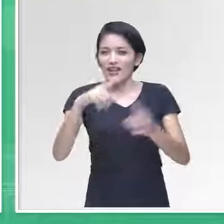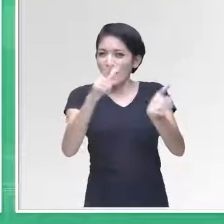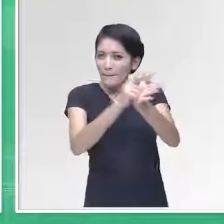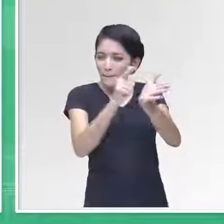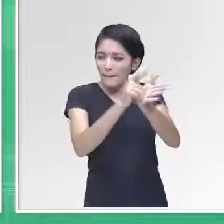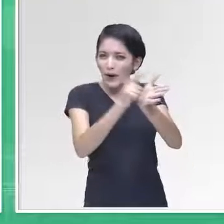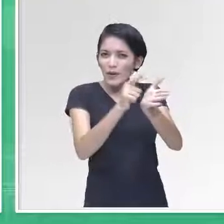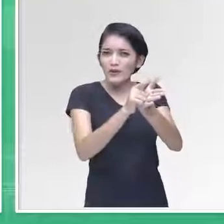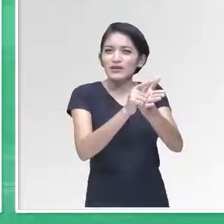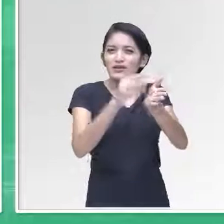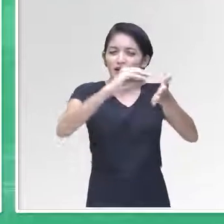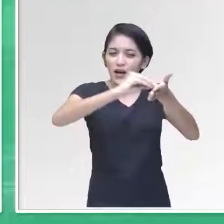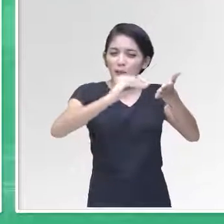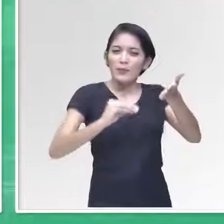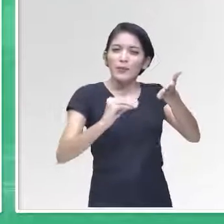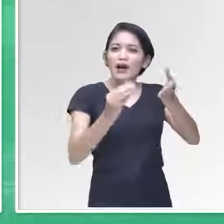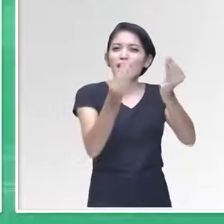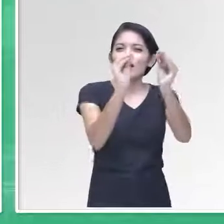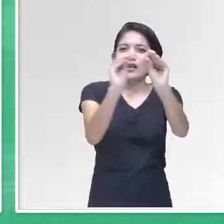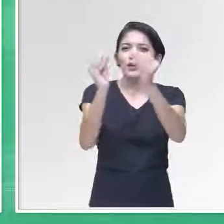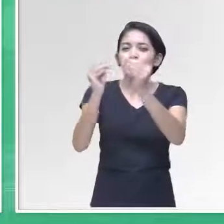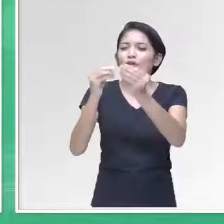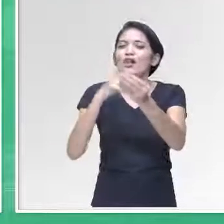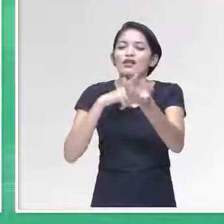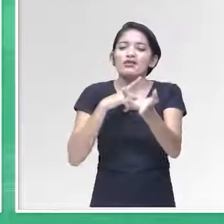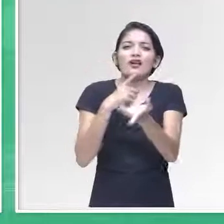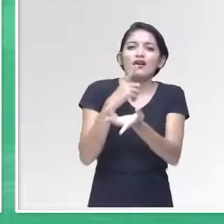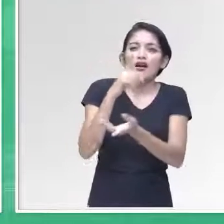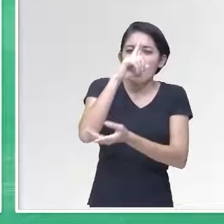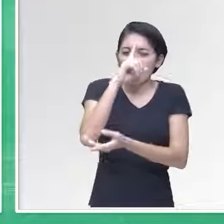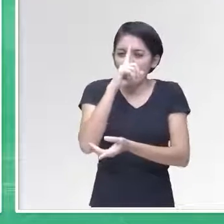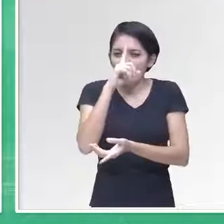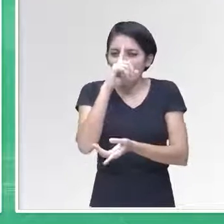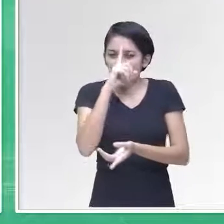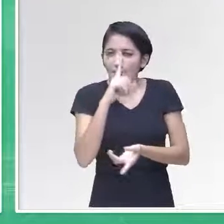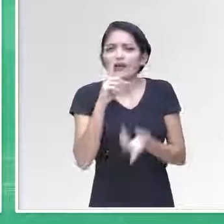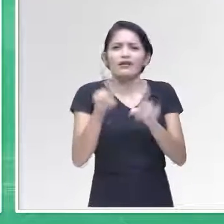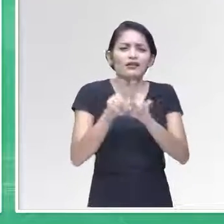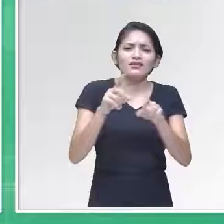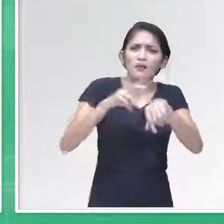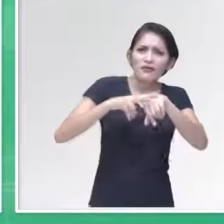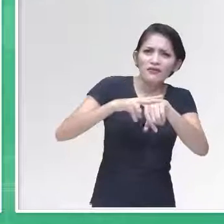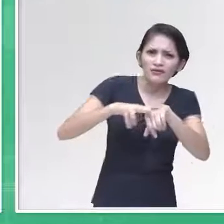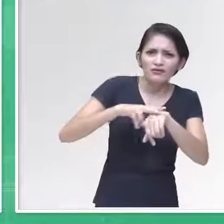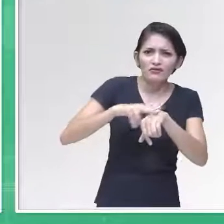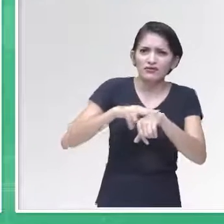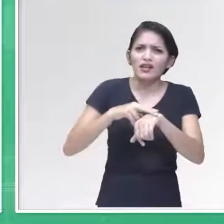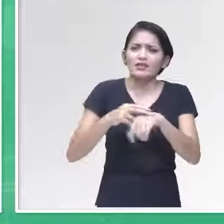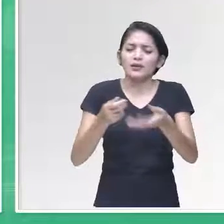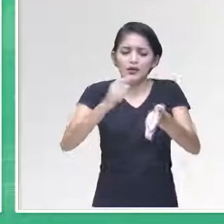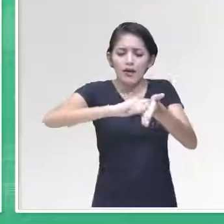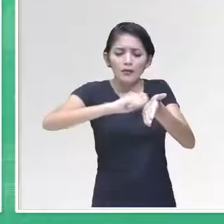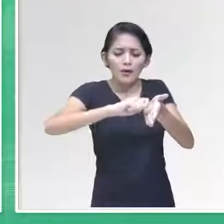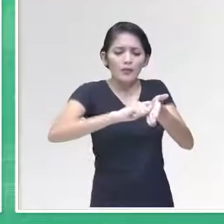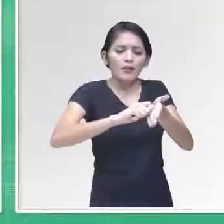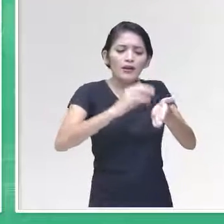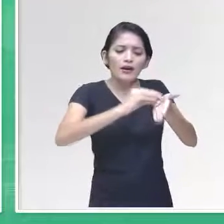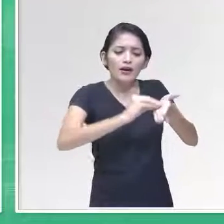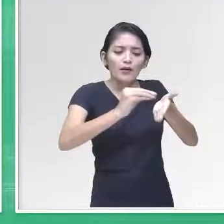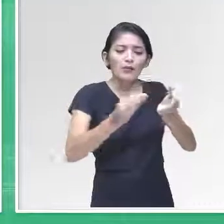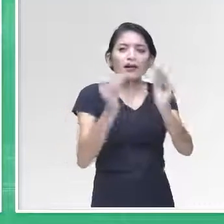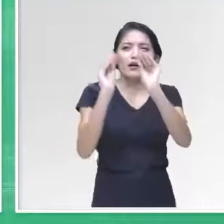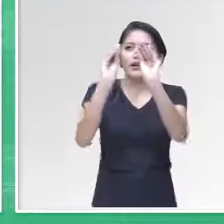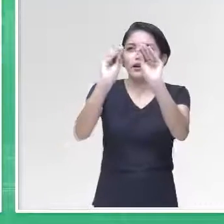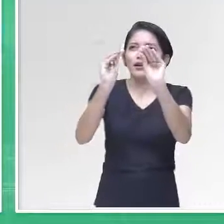Aqueles papeizinhos amarelos, né? Aquele amarelo bem fosforescente, aquele verde bem fosforescente. Para a gente anotar lá as coisas que são realmente importantes e